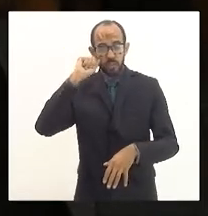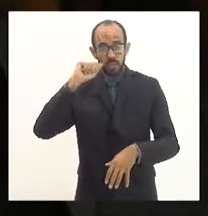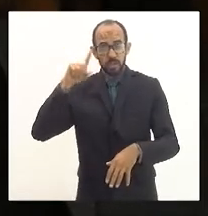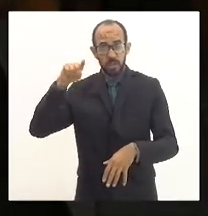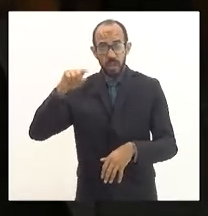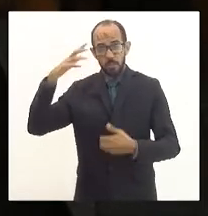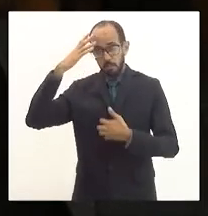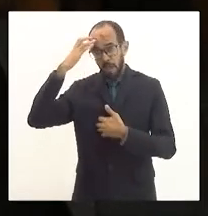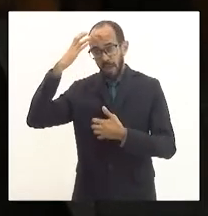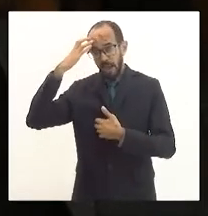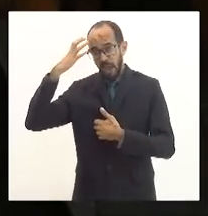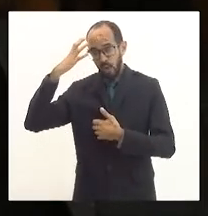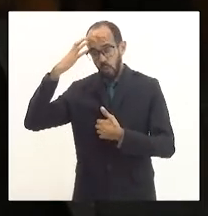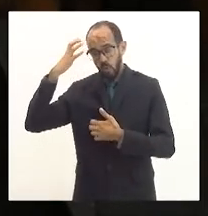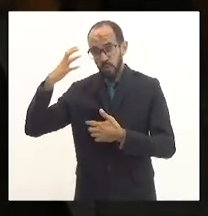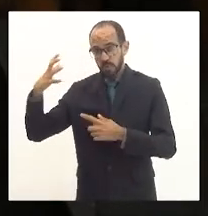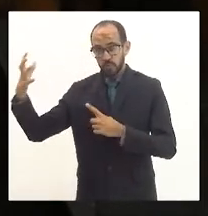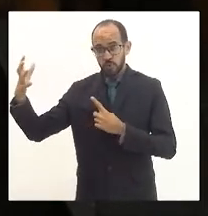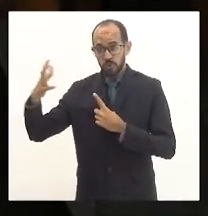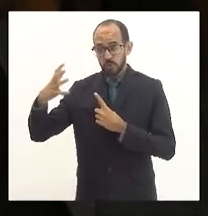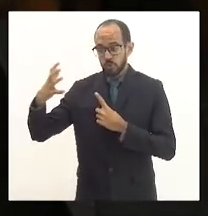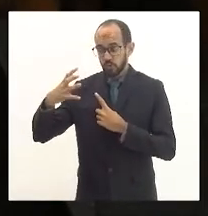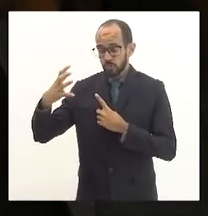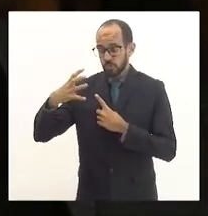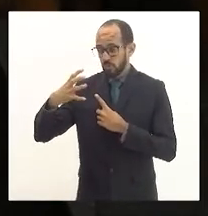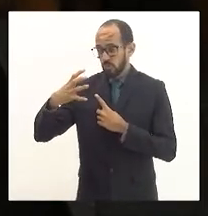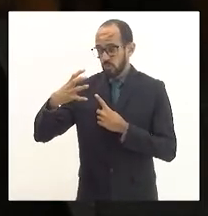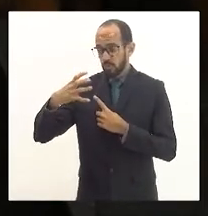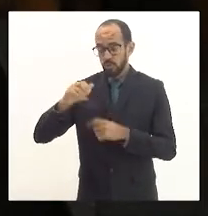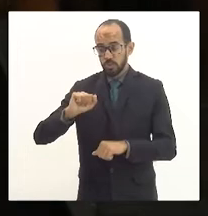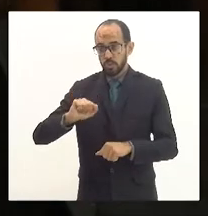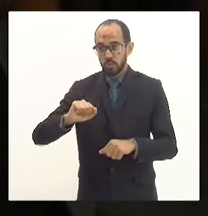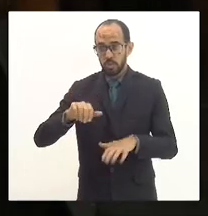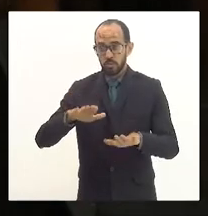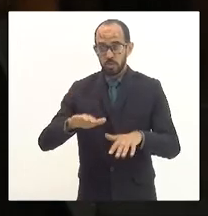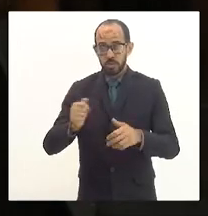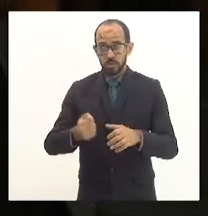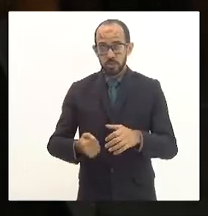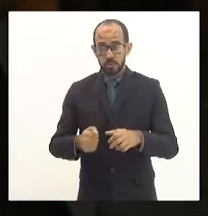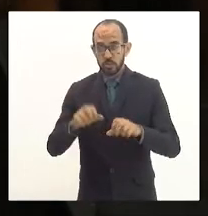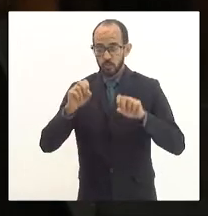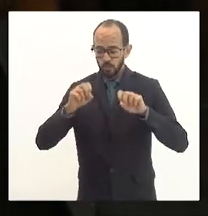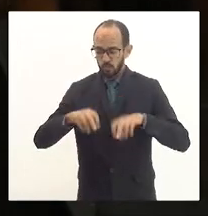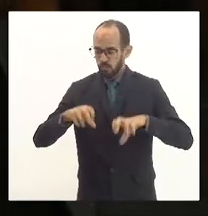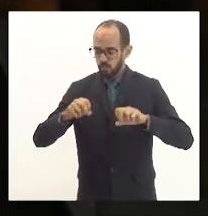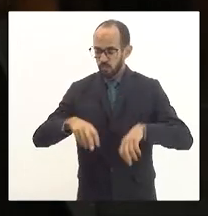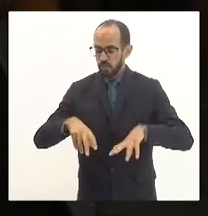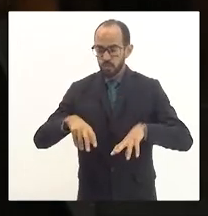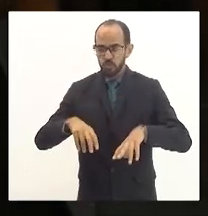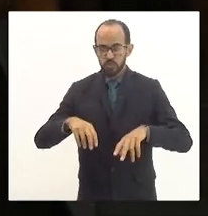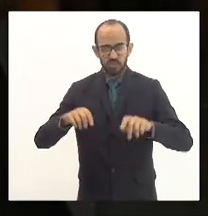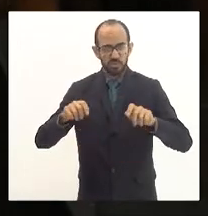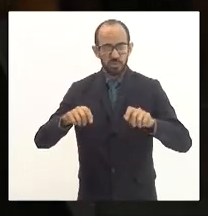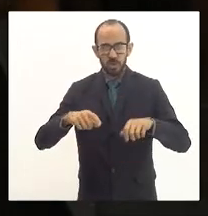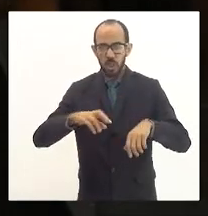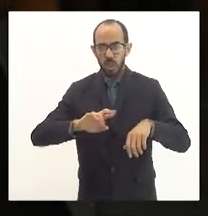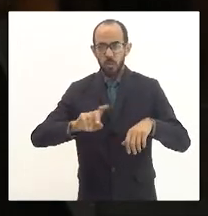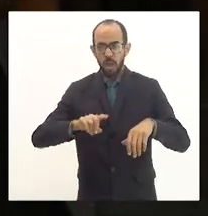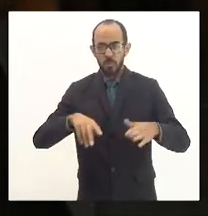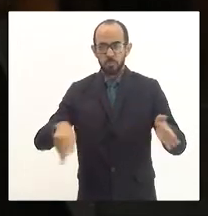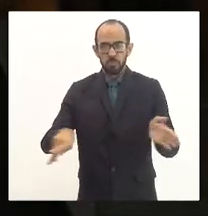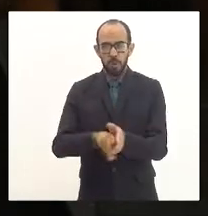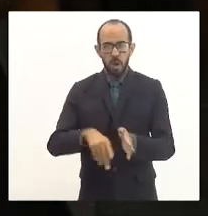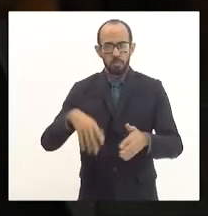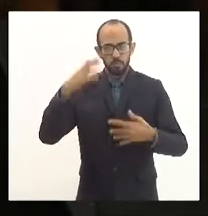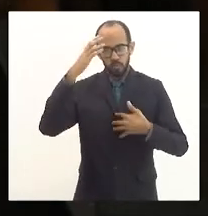macacos mães a origem desse vírus não está específico e macaco